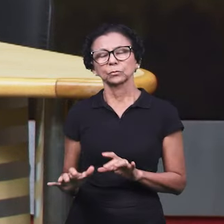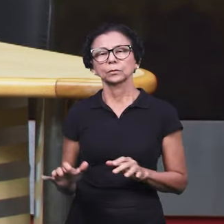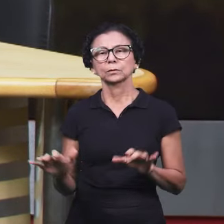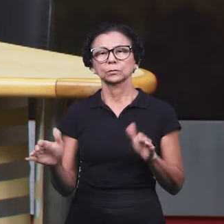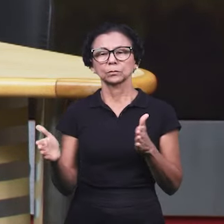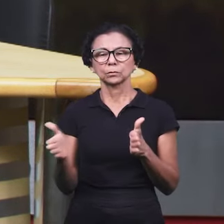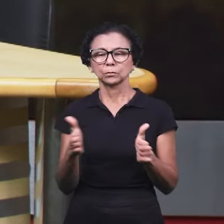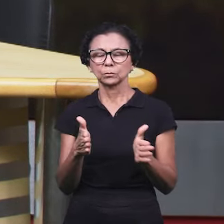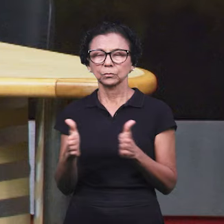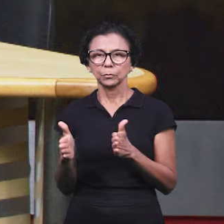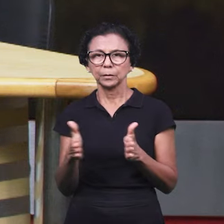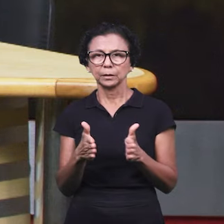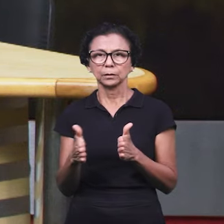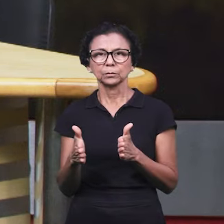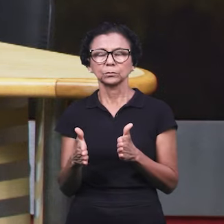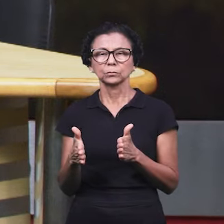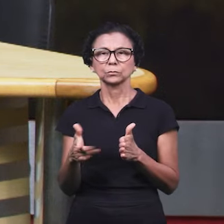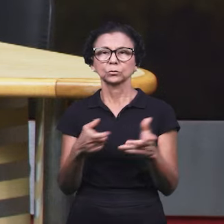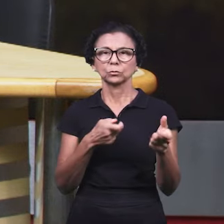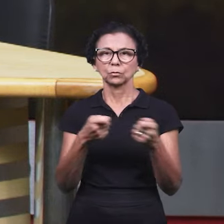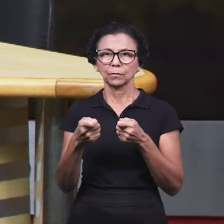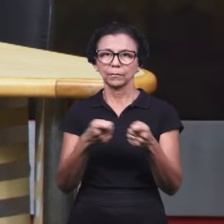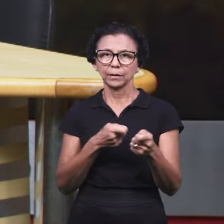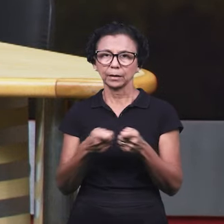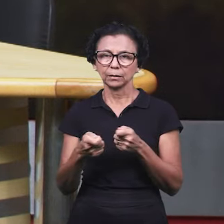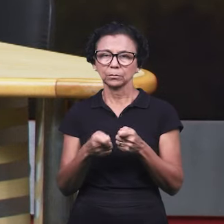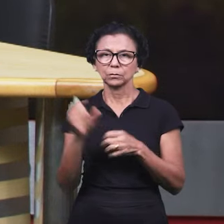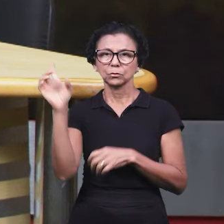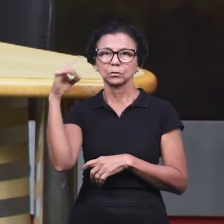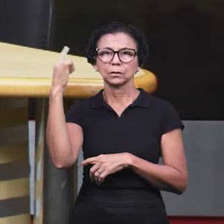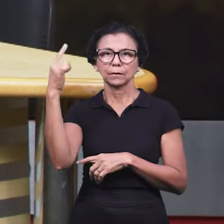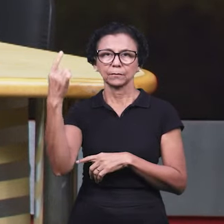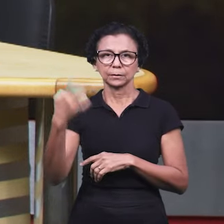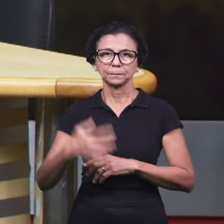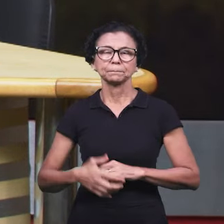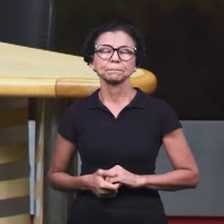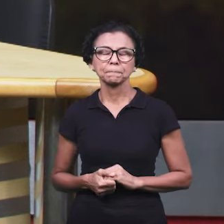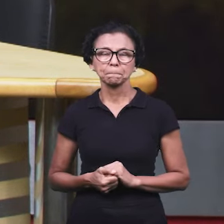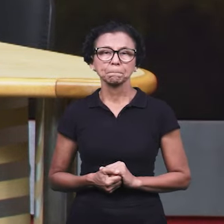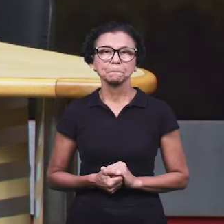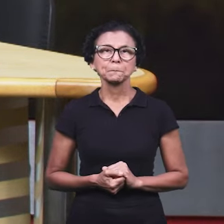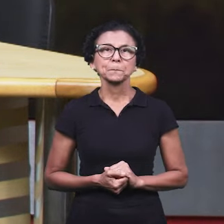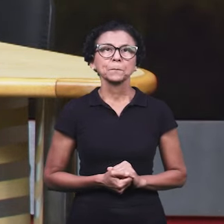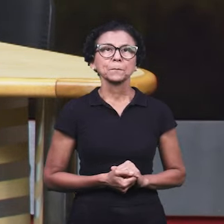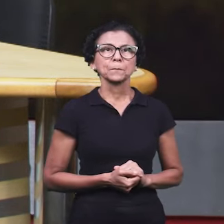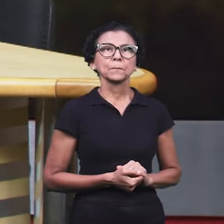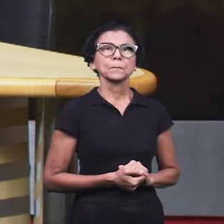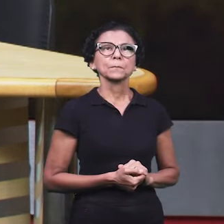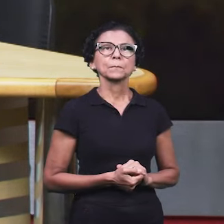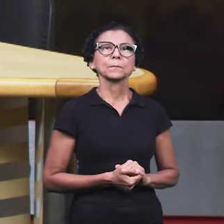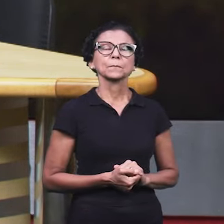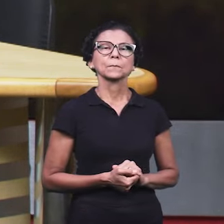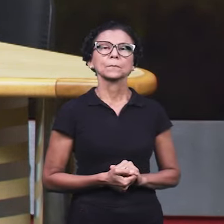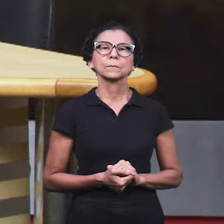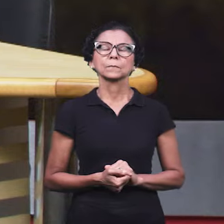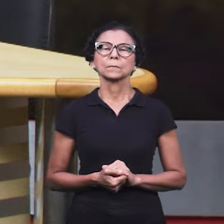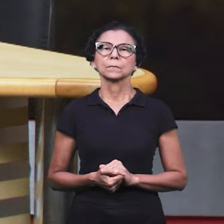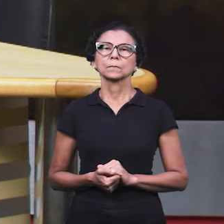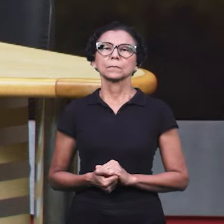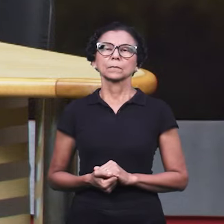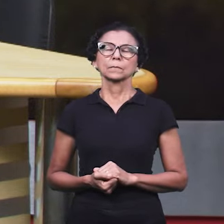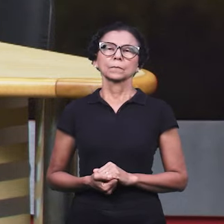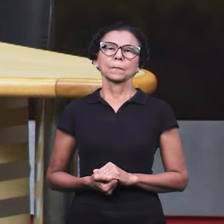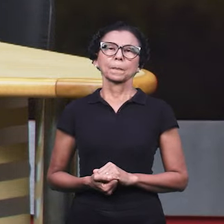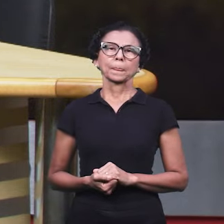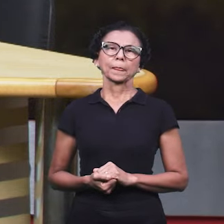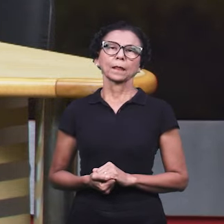e há vários textos bíblicos que falam sobre isso exatamente e e uma coisa que é muito comum no nos dias que